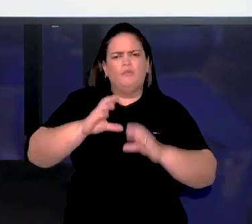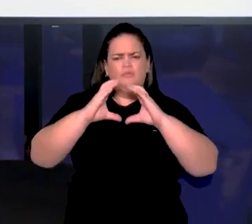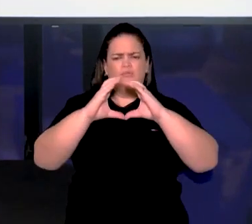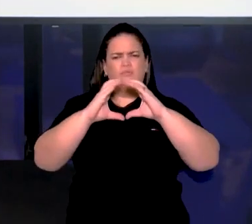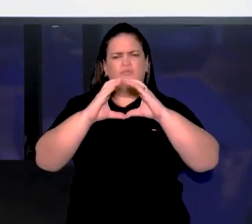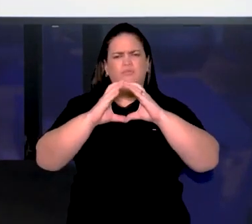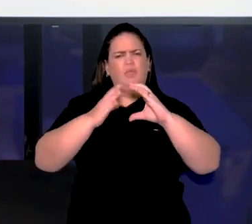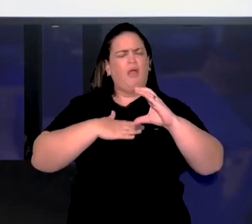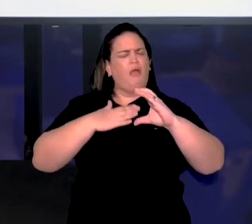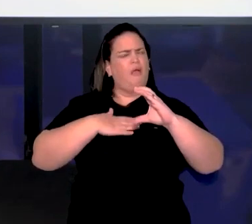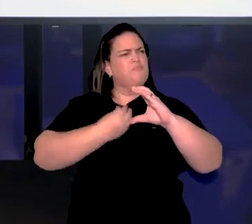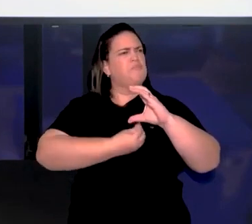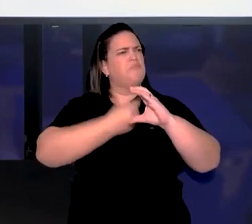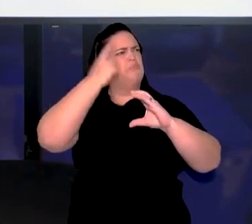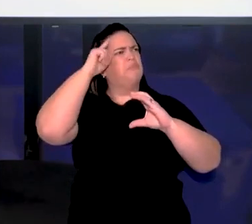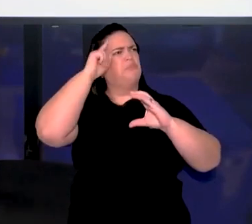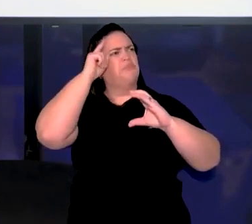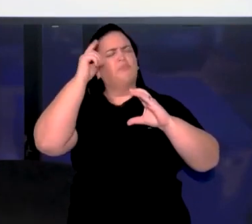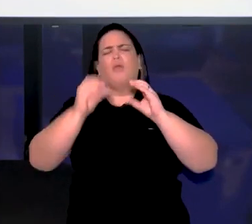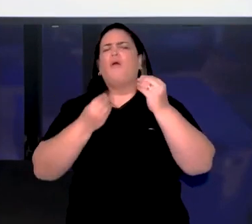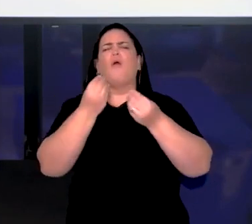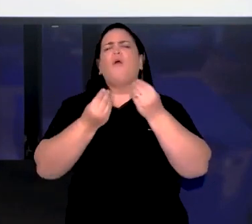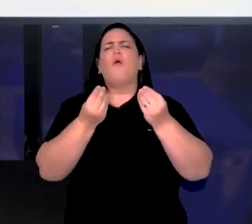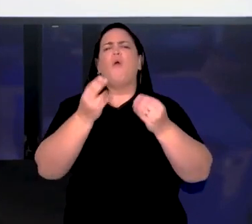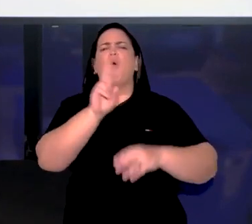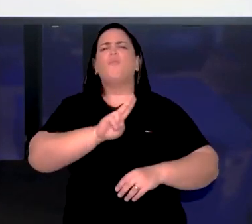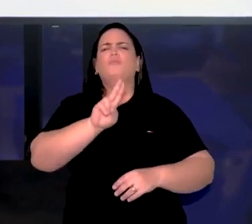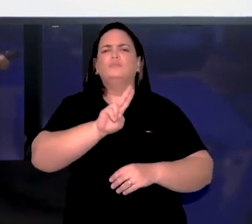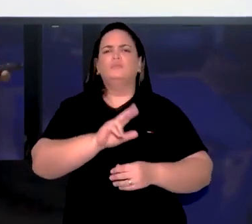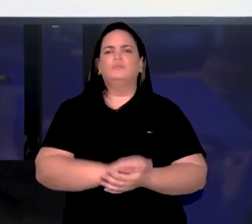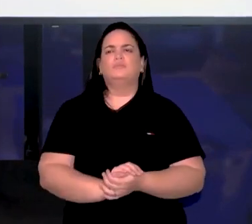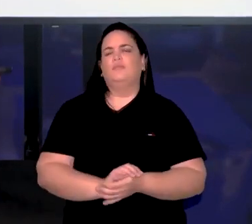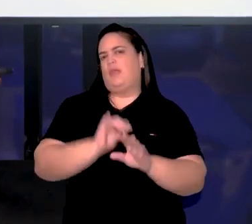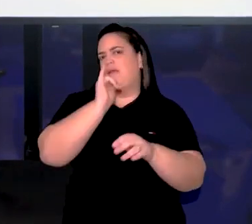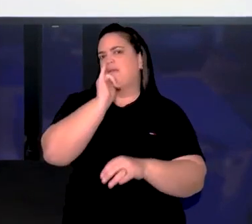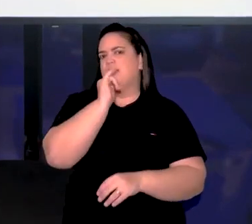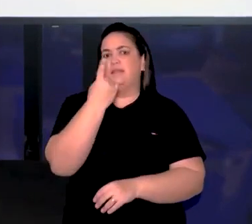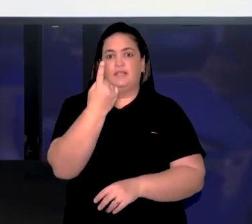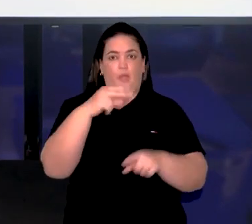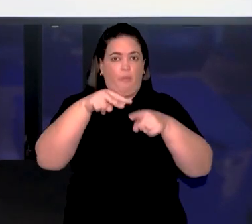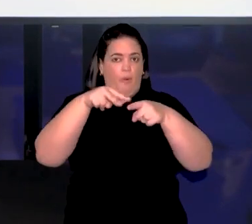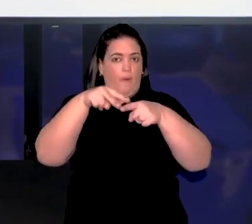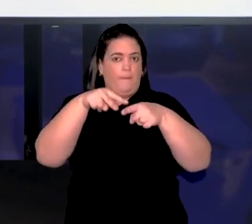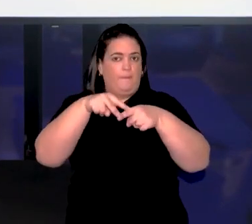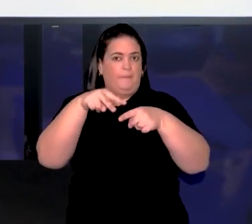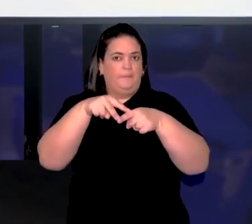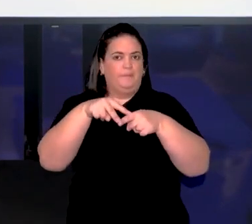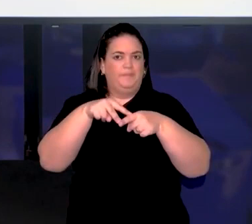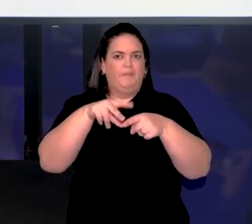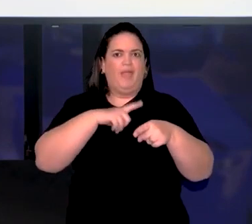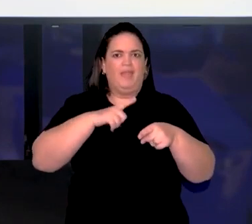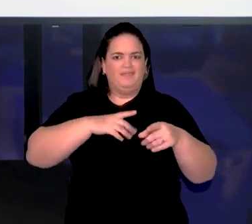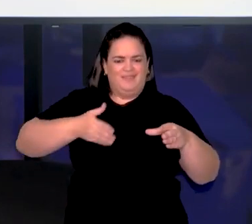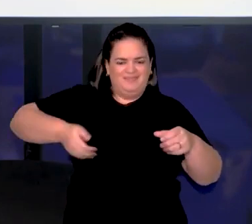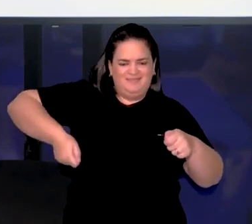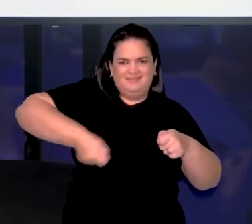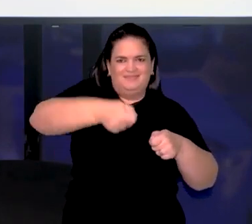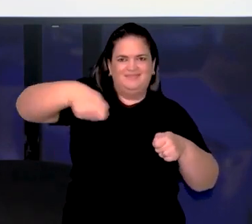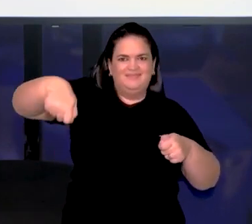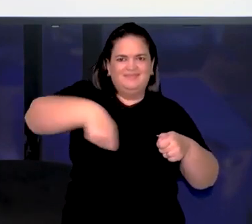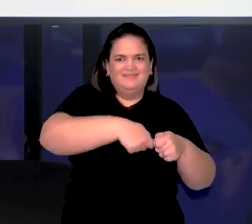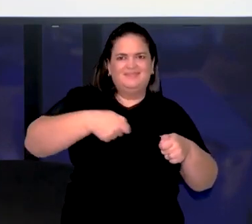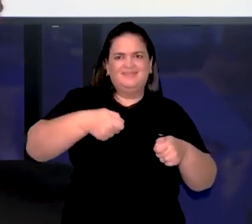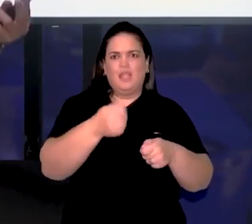meu dia a dia? Ora, tem vários exemplos. Quando você vai comer uma pizza, ela vem dividida em 8